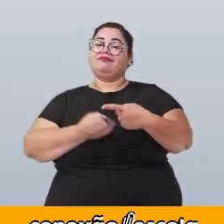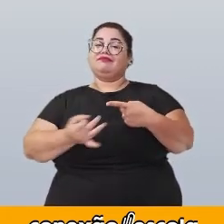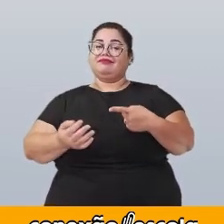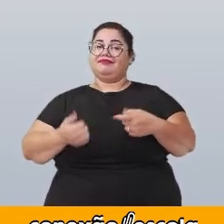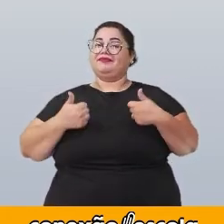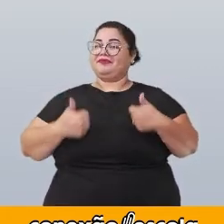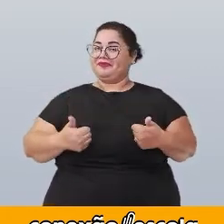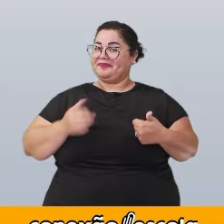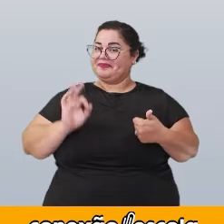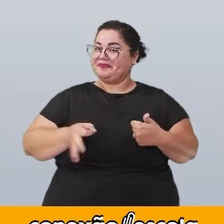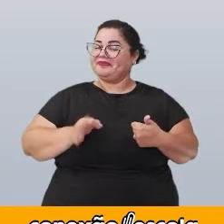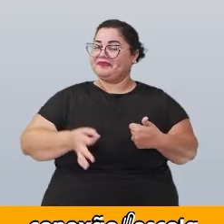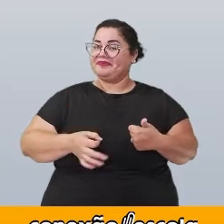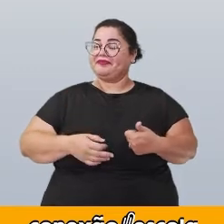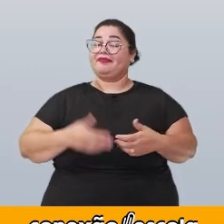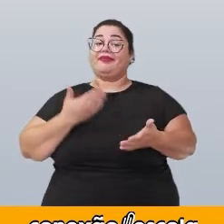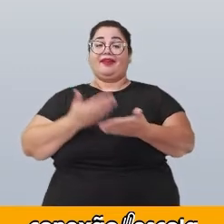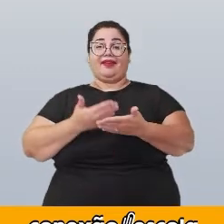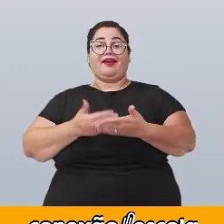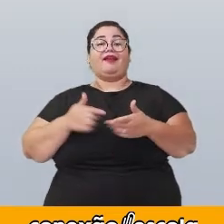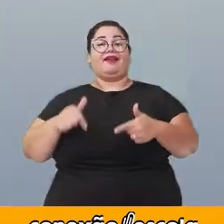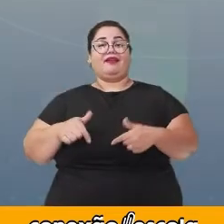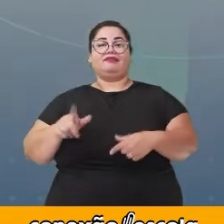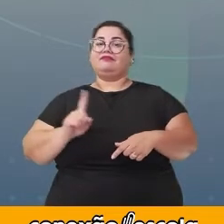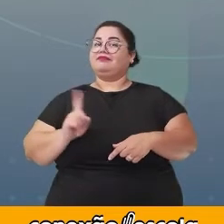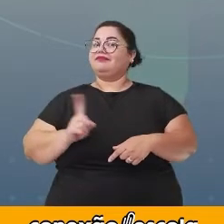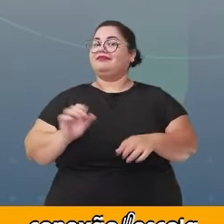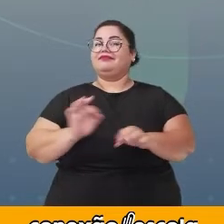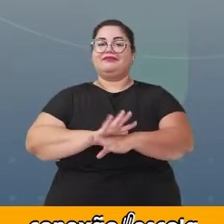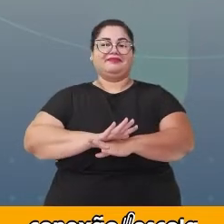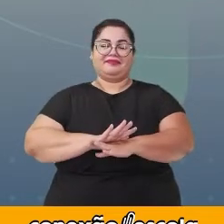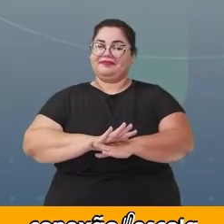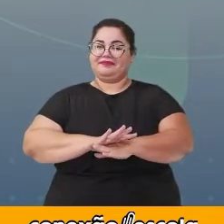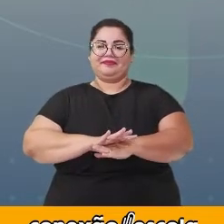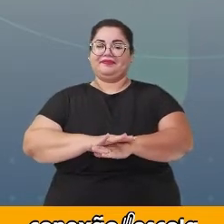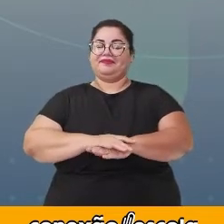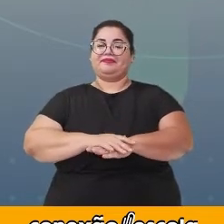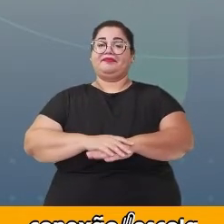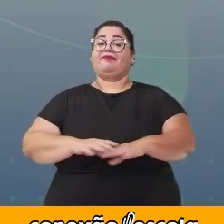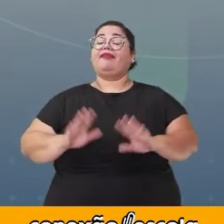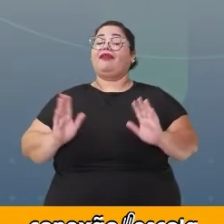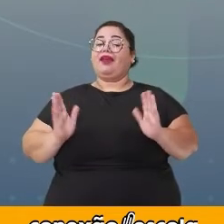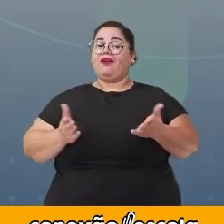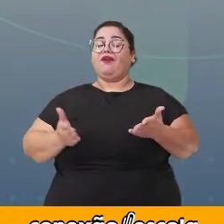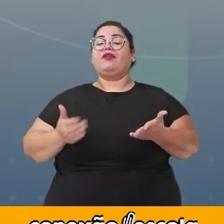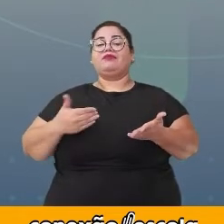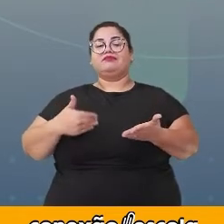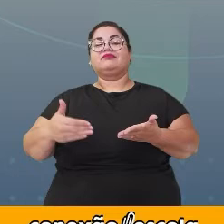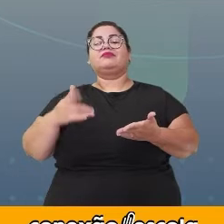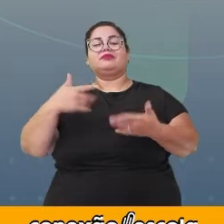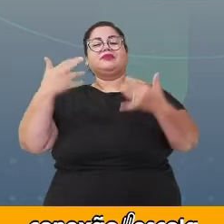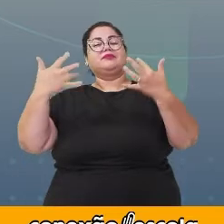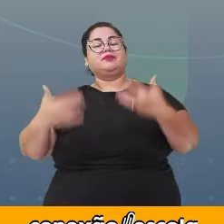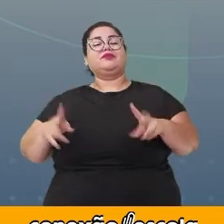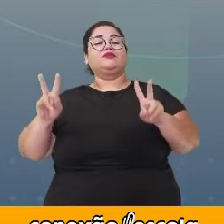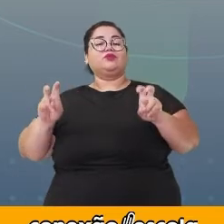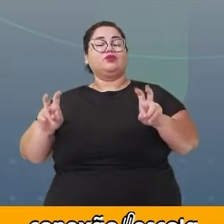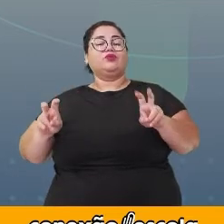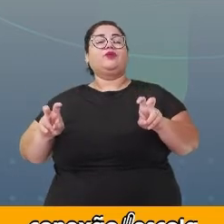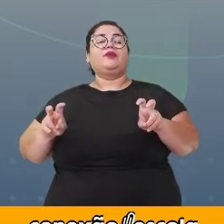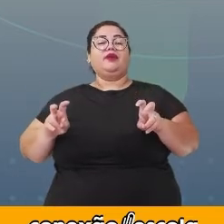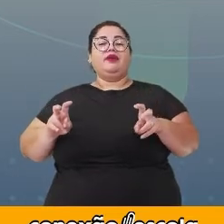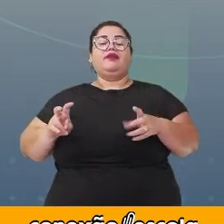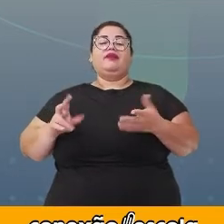fracionárias, certo? A nossa aula ainda não acabou. Agora, ainda vamos falar mais um